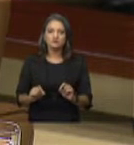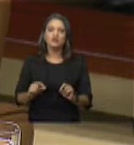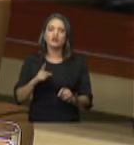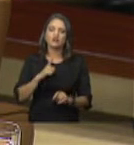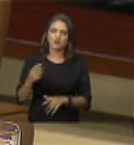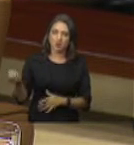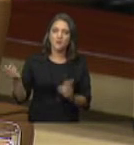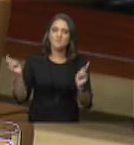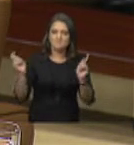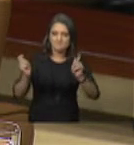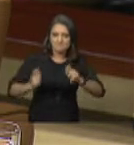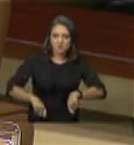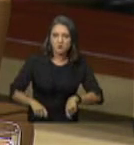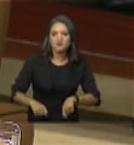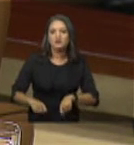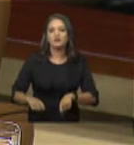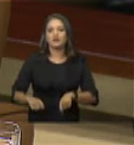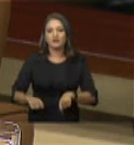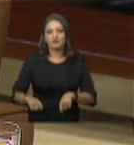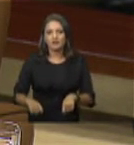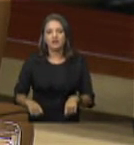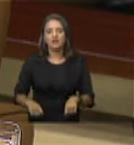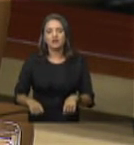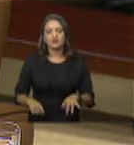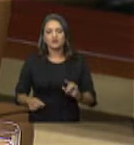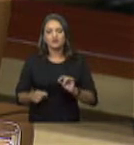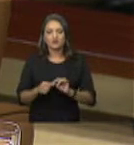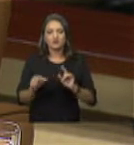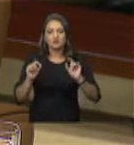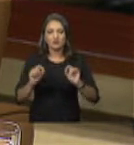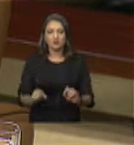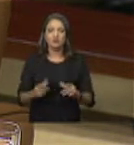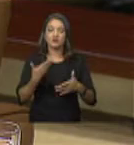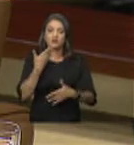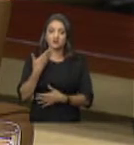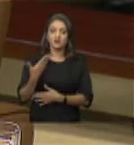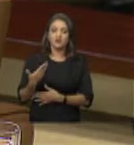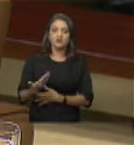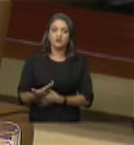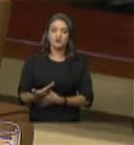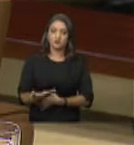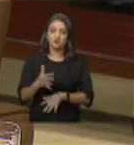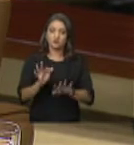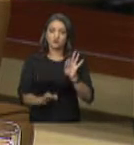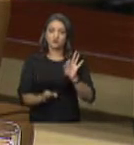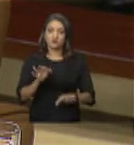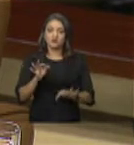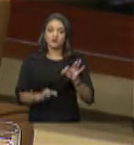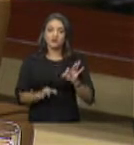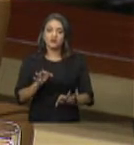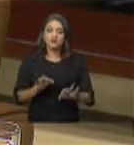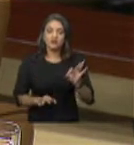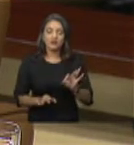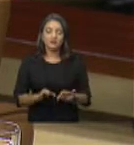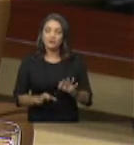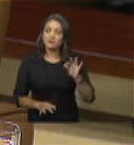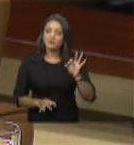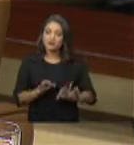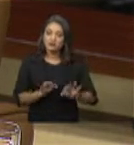possibilidade de coco nocibilidade plena da demanda uma vez que o julgamento segundo